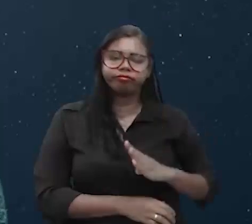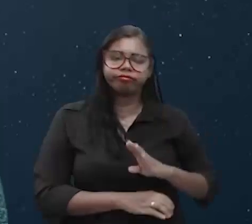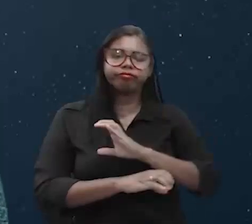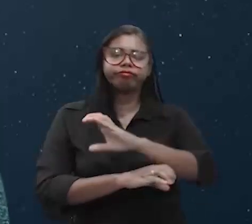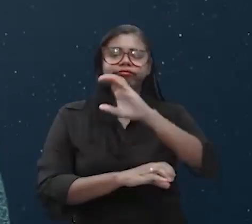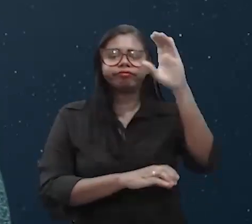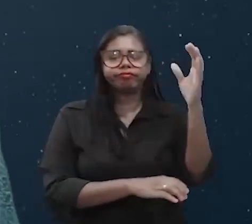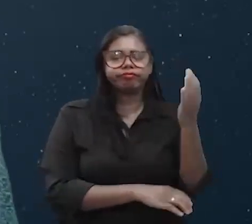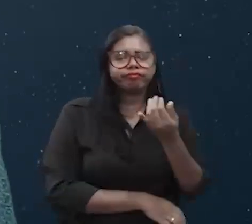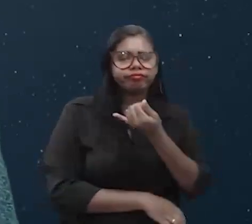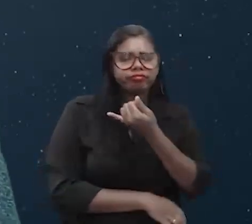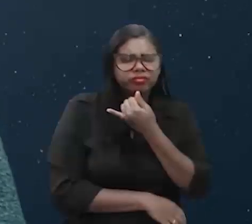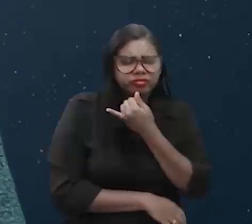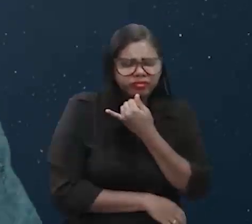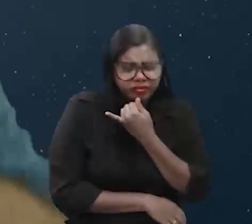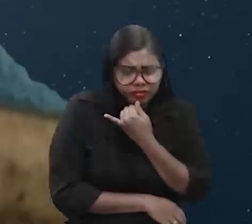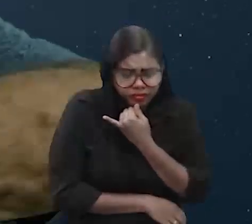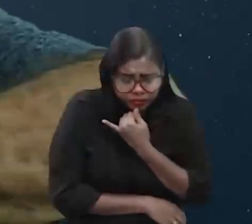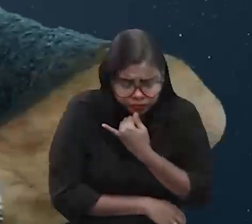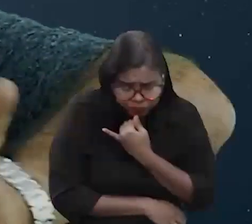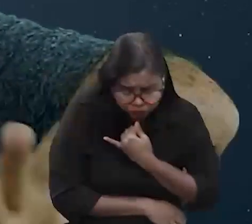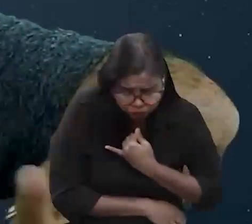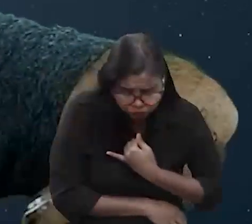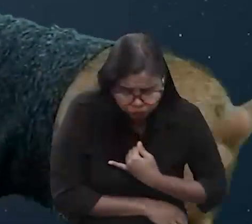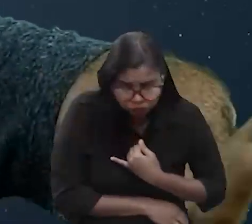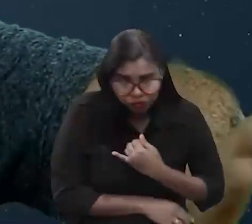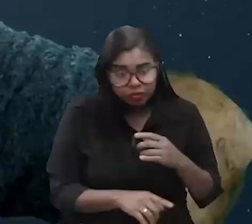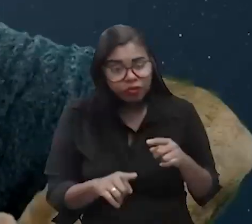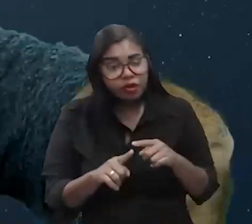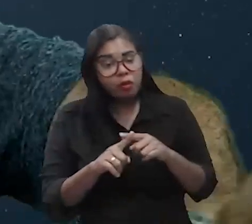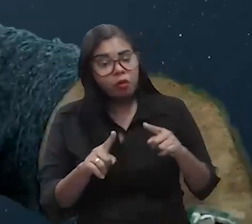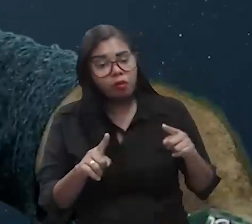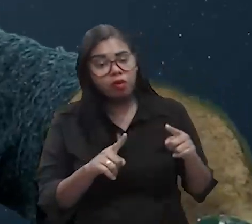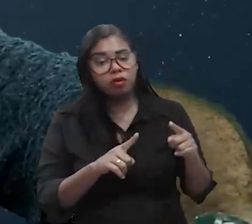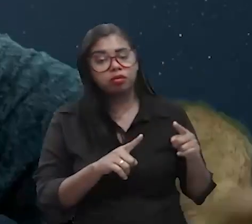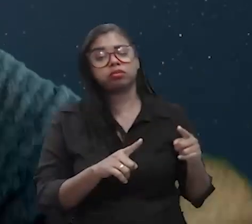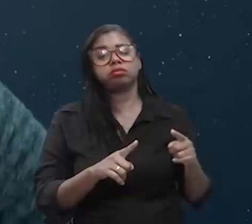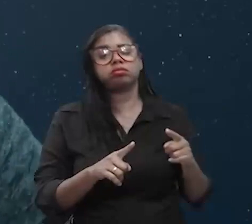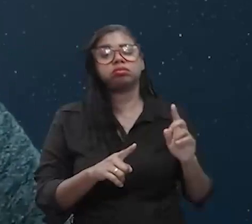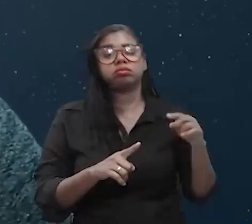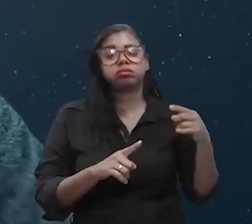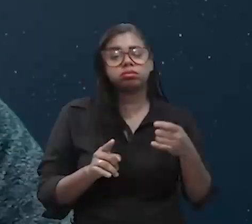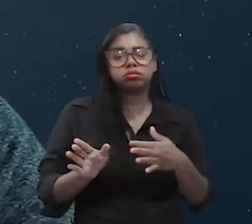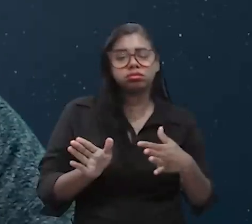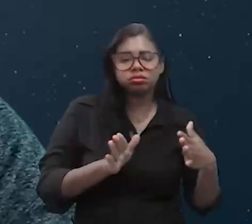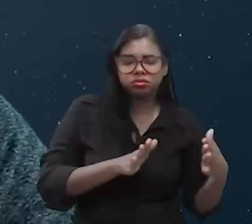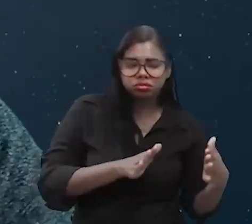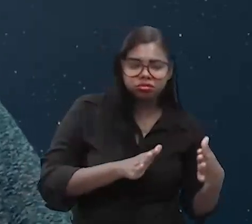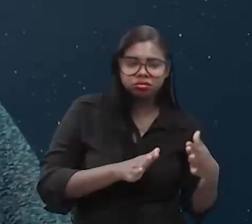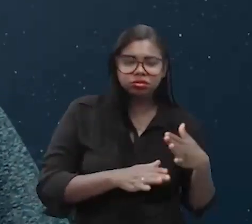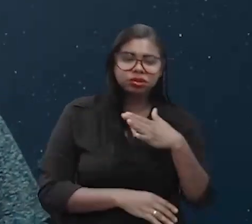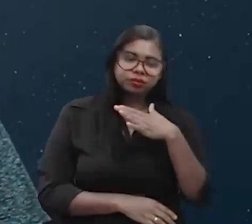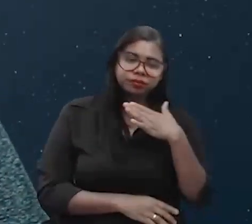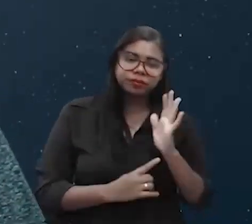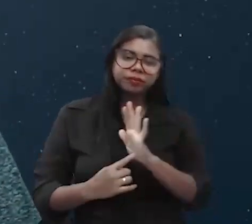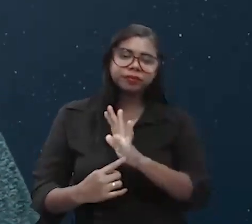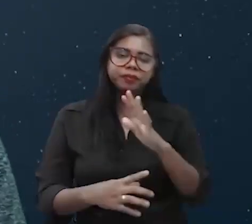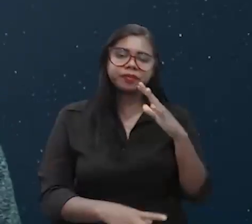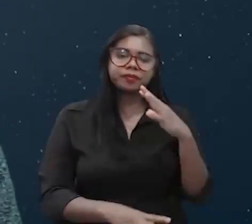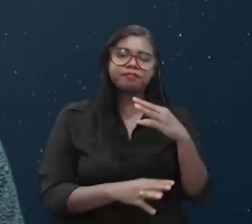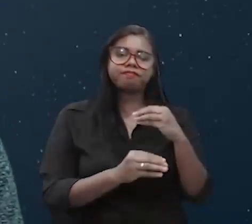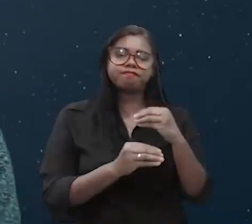grande, né? Mas, passado o momento da tragédia, né, ficou a obra do Euclides da